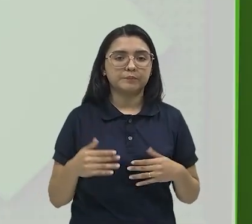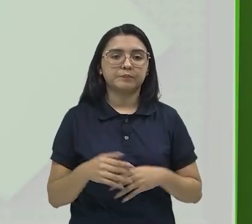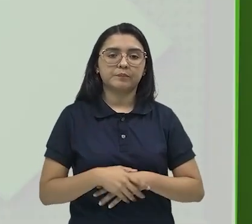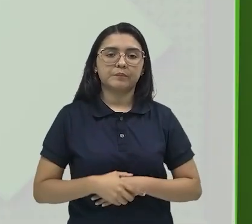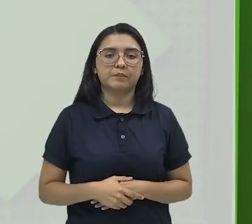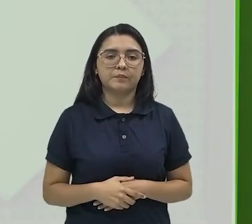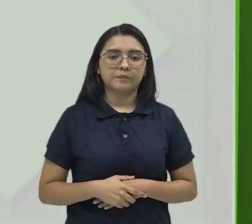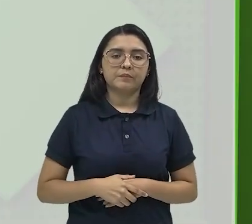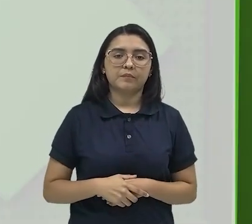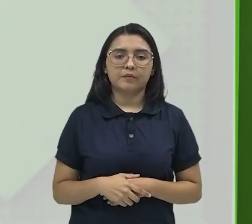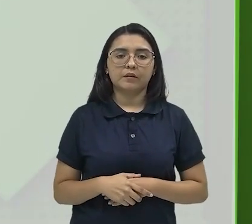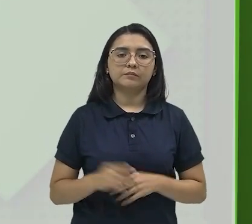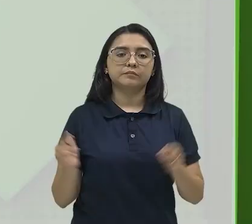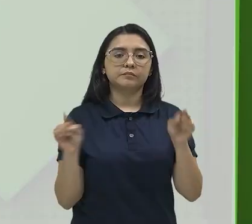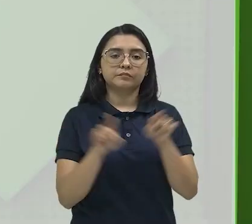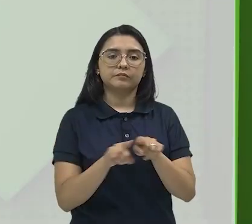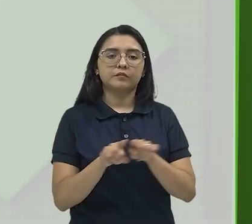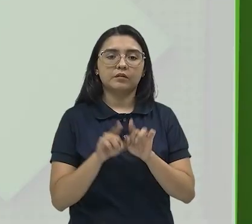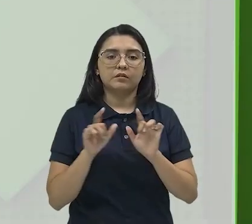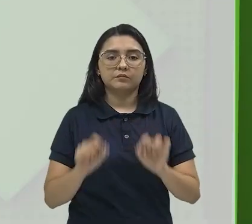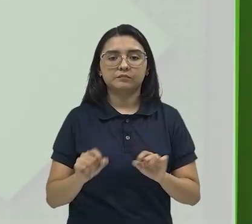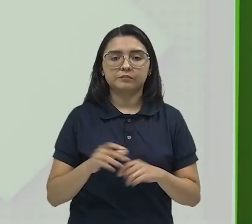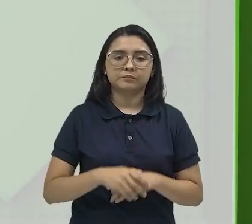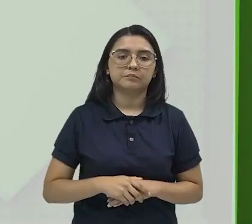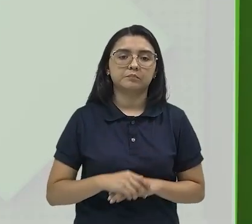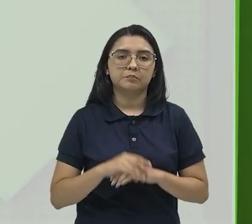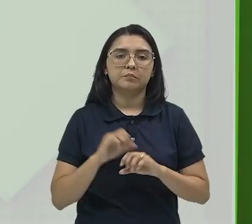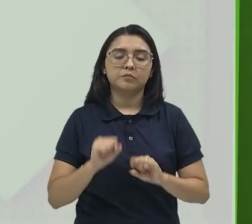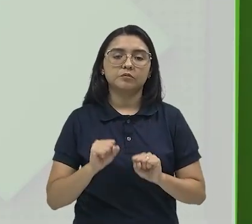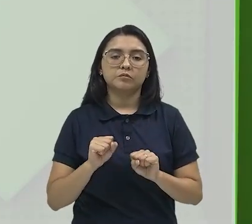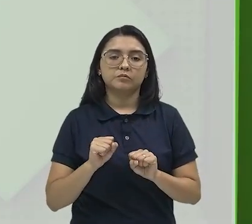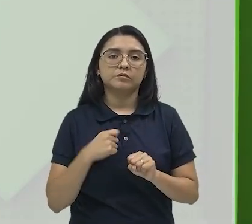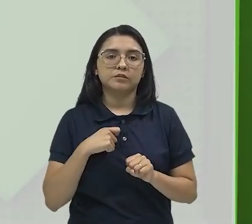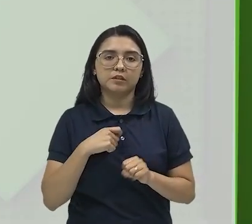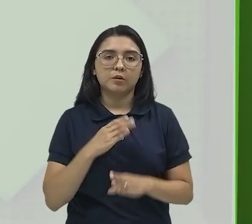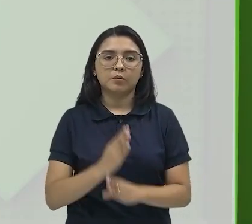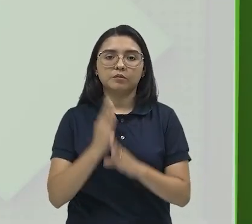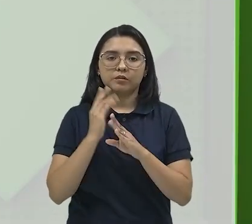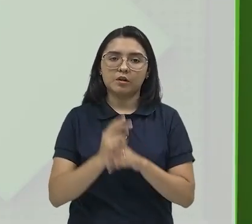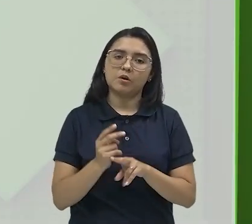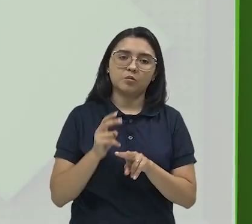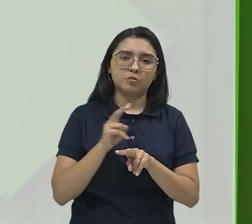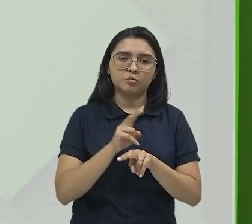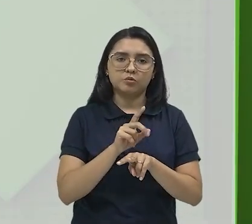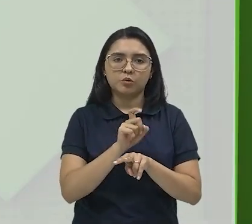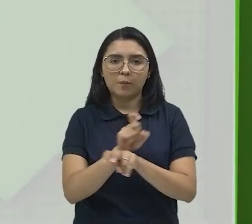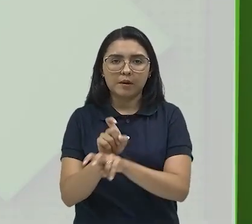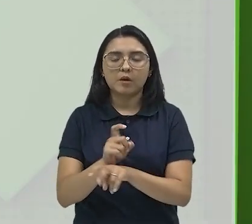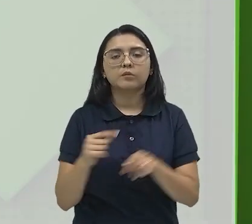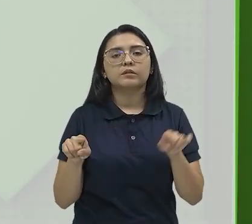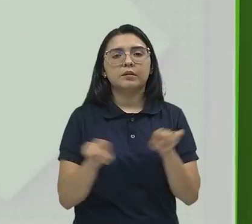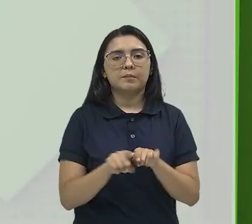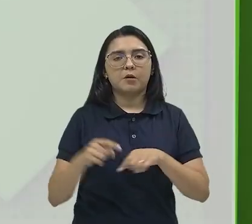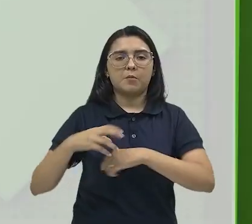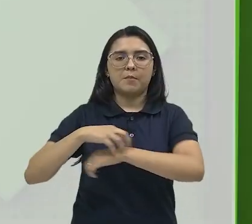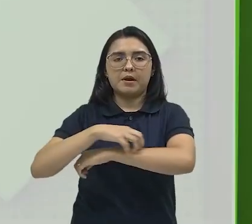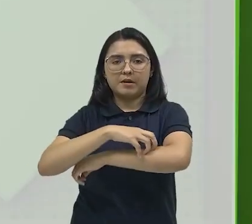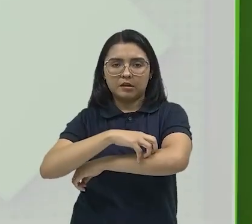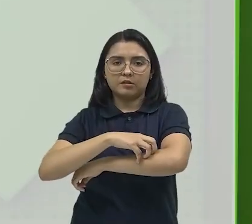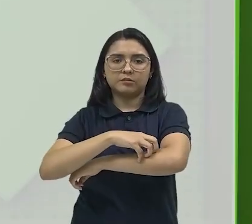além da gravidade também de você possivelmente encontrar um escorpião ou uma aranha que tem